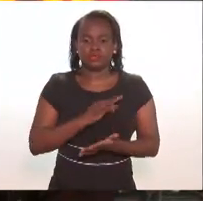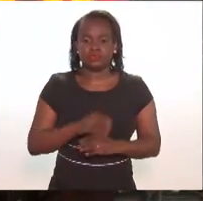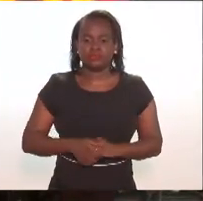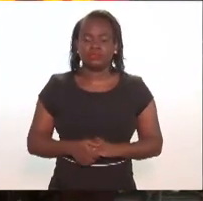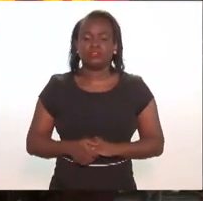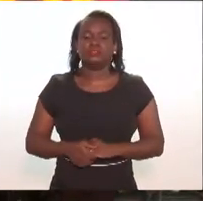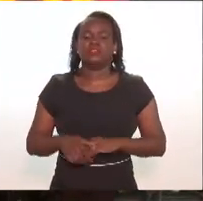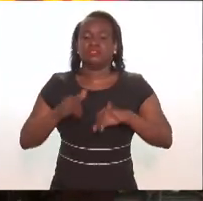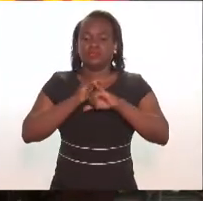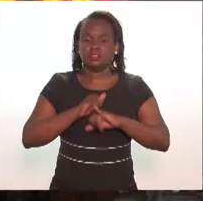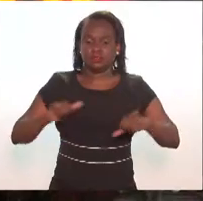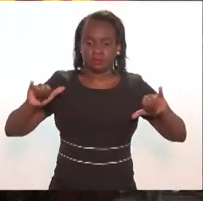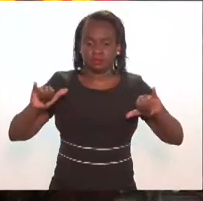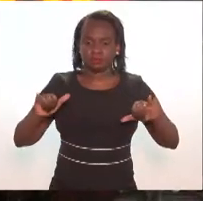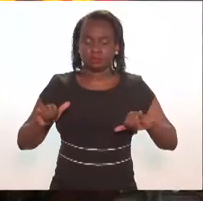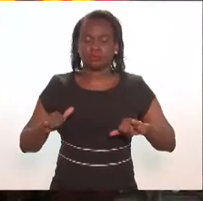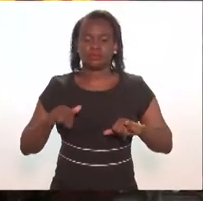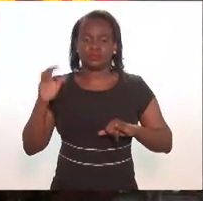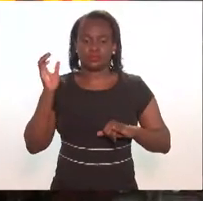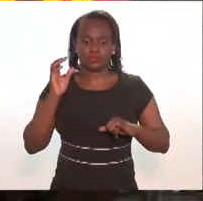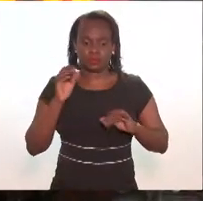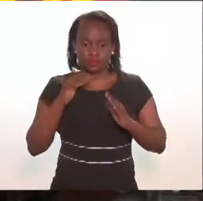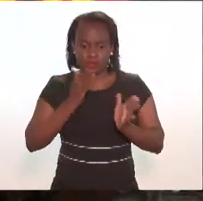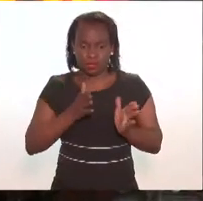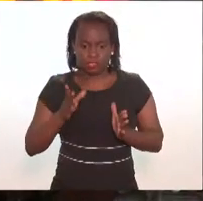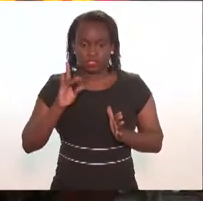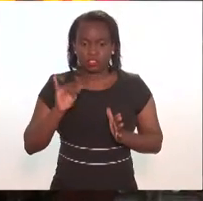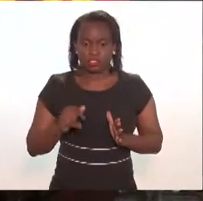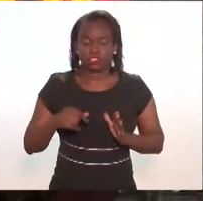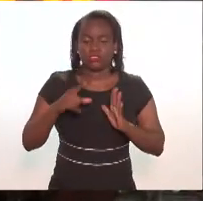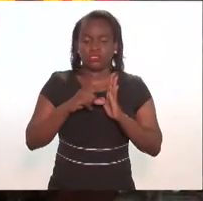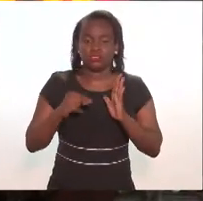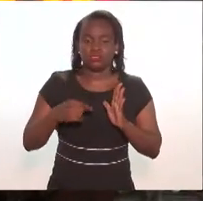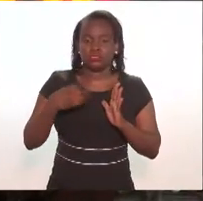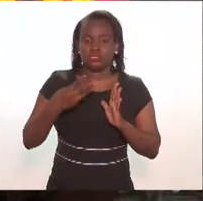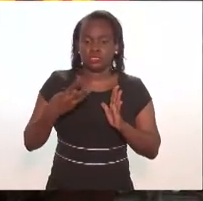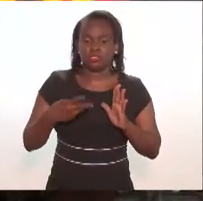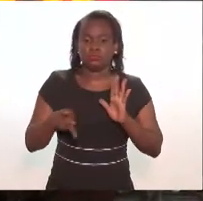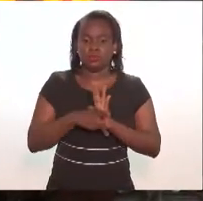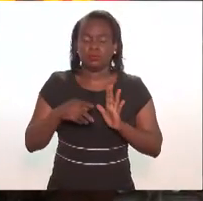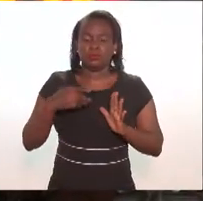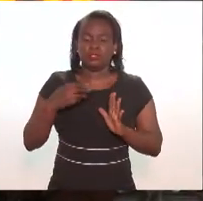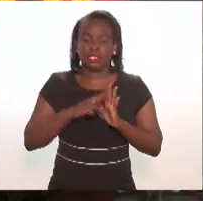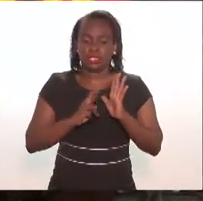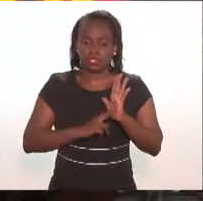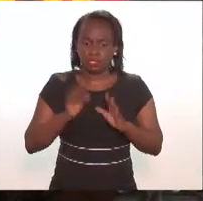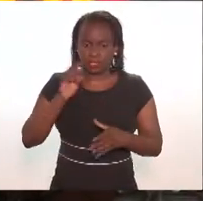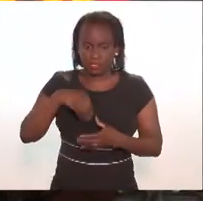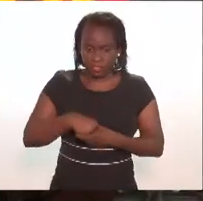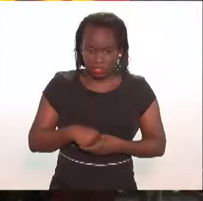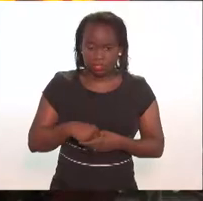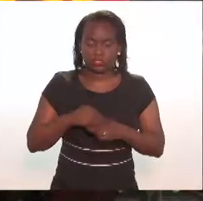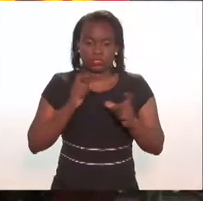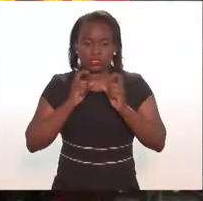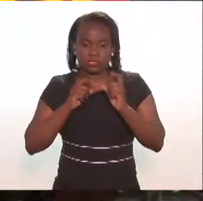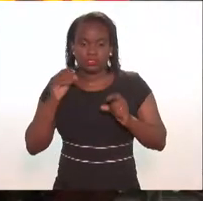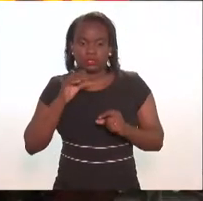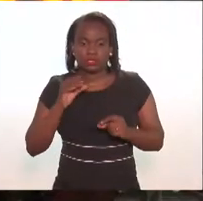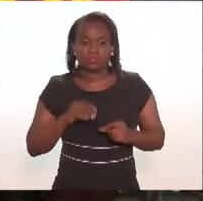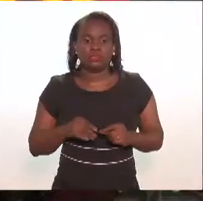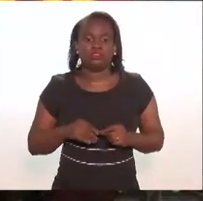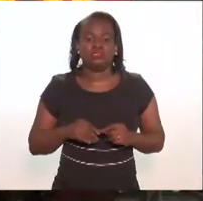autógrafo. Anuncio. Incluído na ordem do dia, de acordo com o parágrafo 3º do artigo 47 do Regimento Interno, em tramitação ordinária, em votação, em